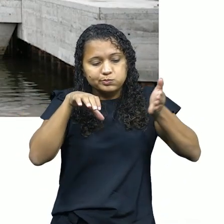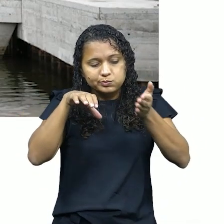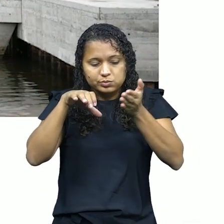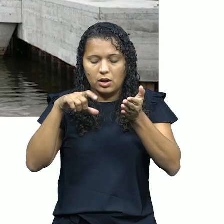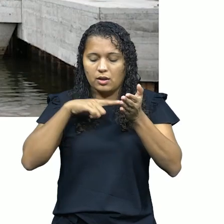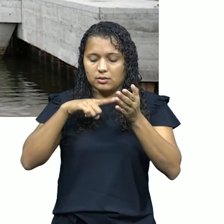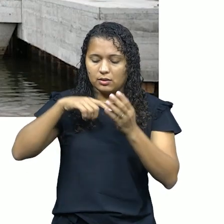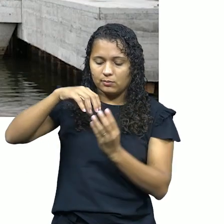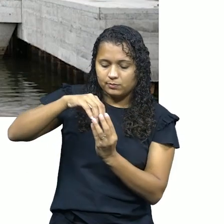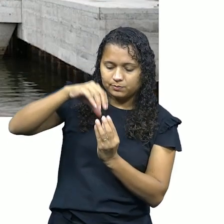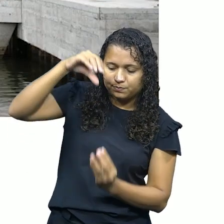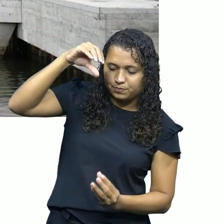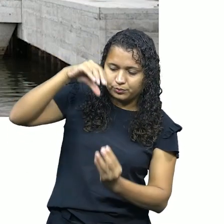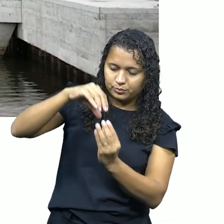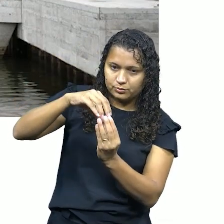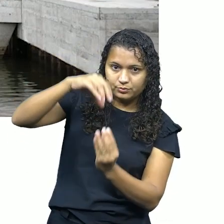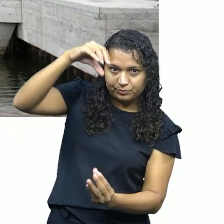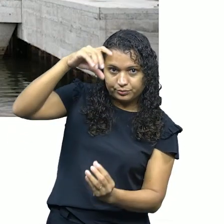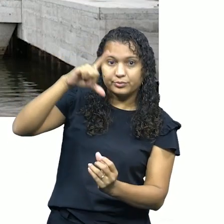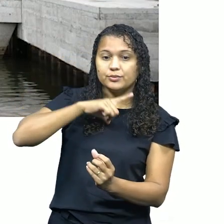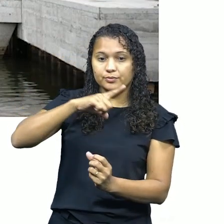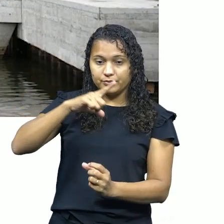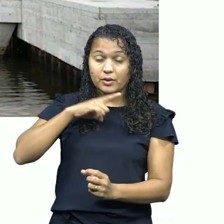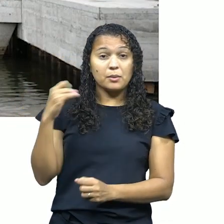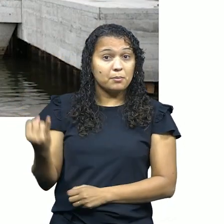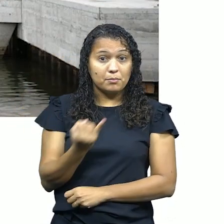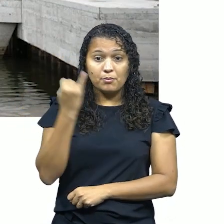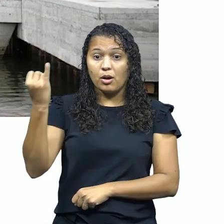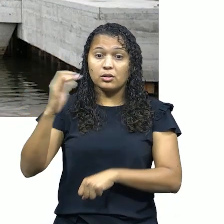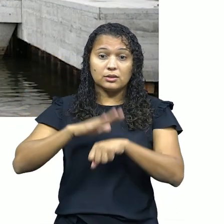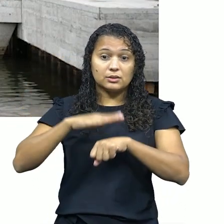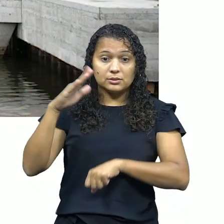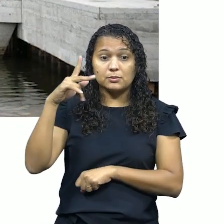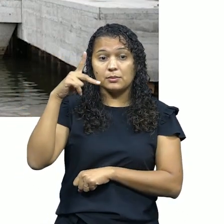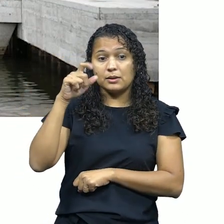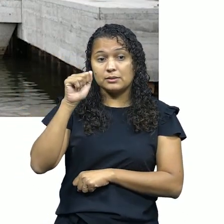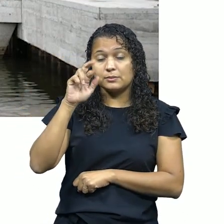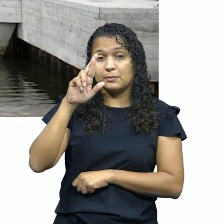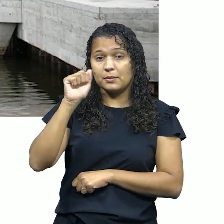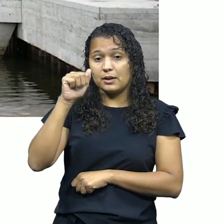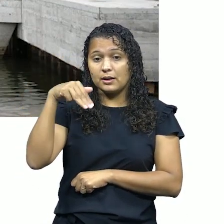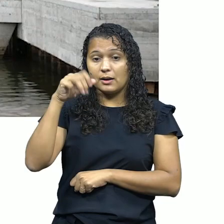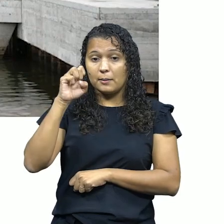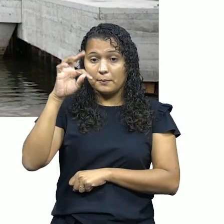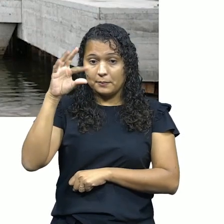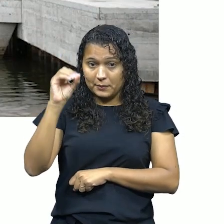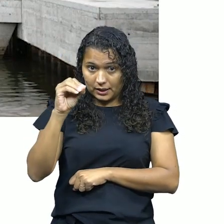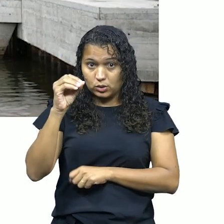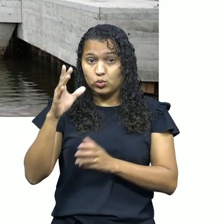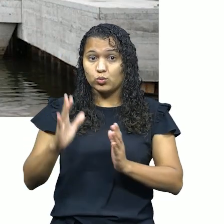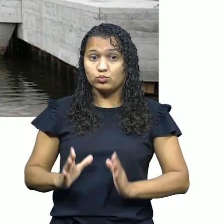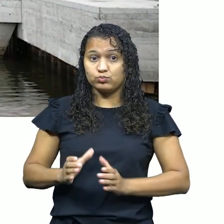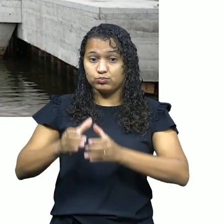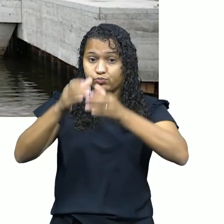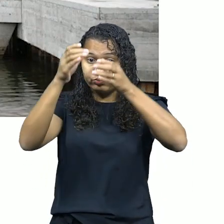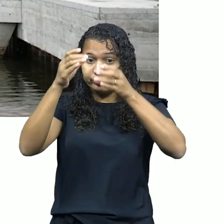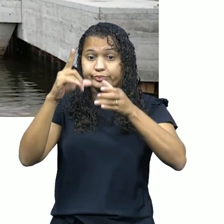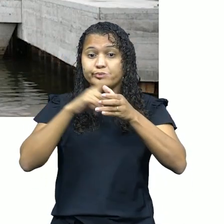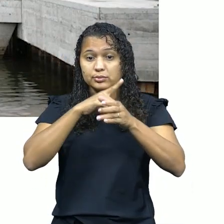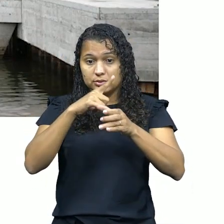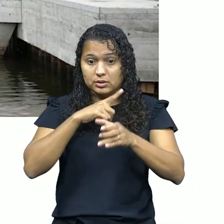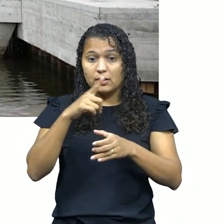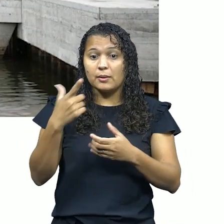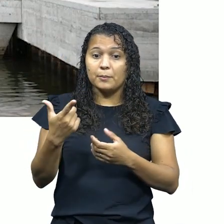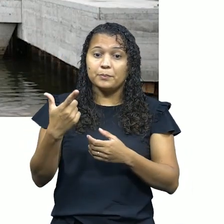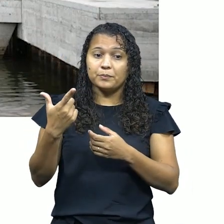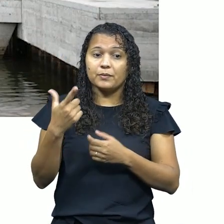transversais, longitudinais, onde a mais importante é a viga de paramento. Então, essa viga, ela comporta